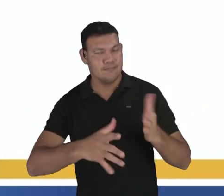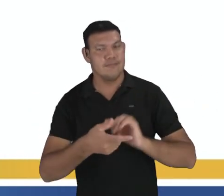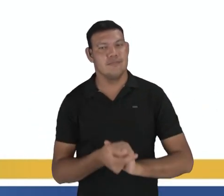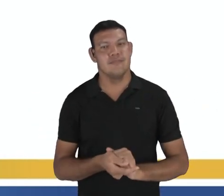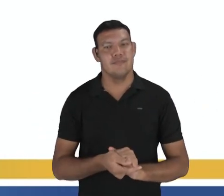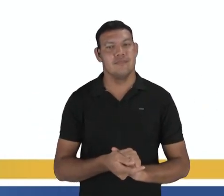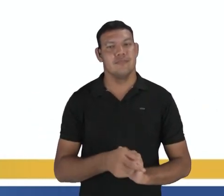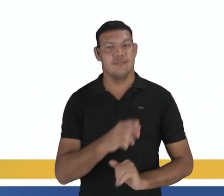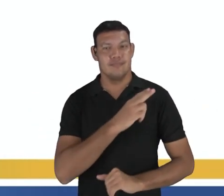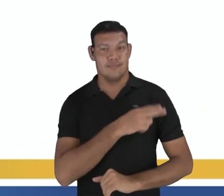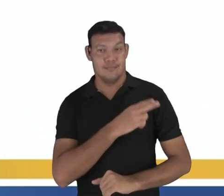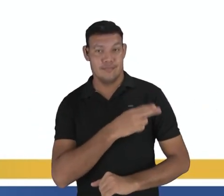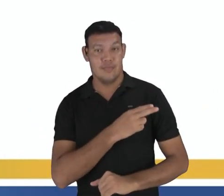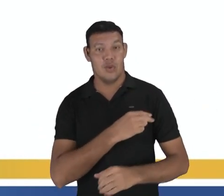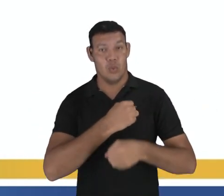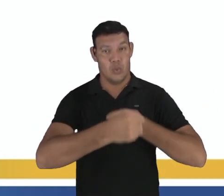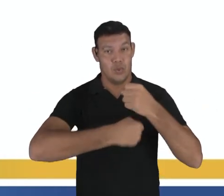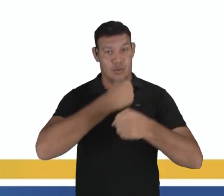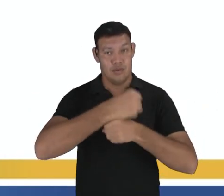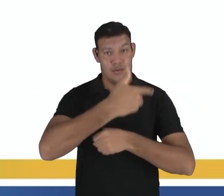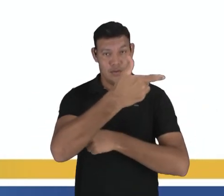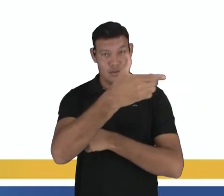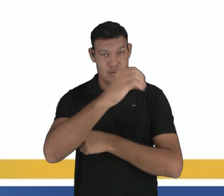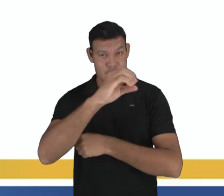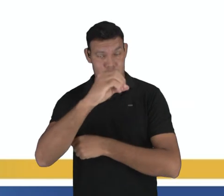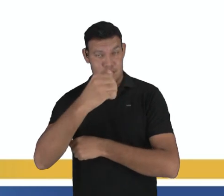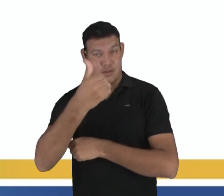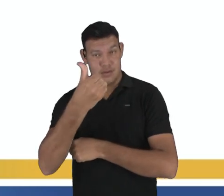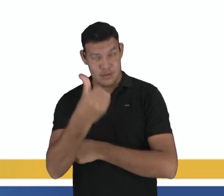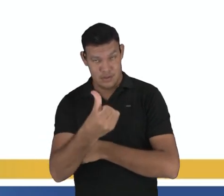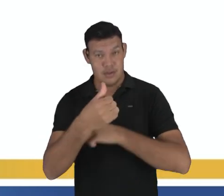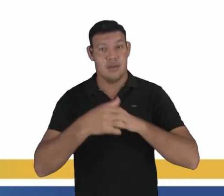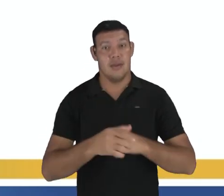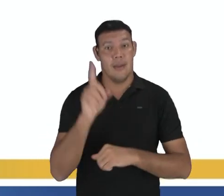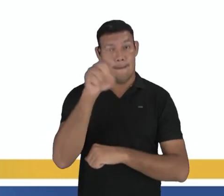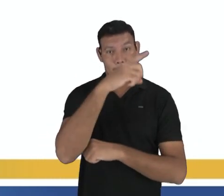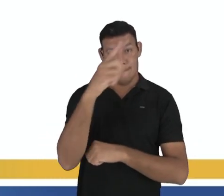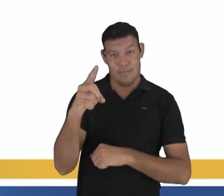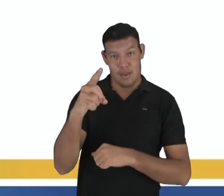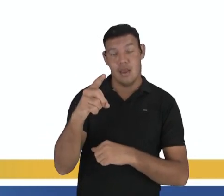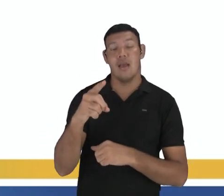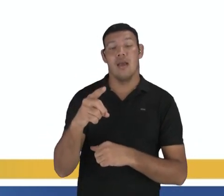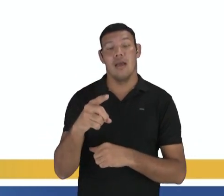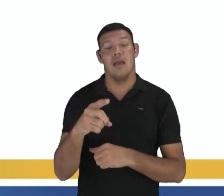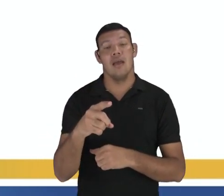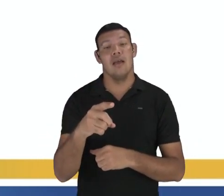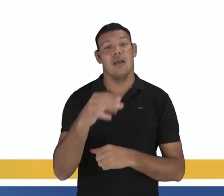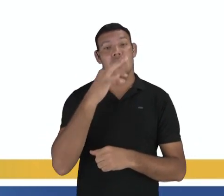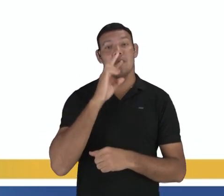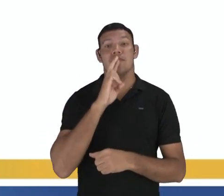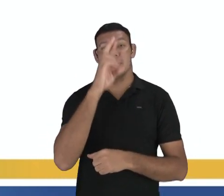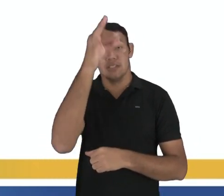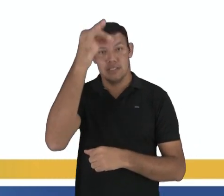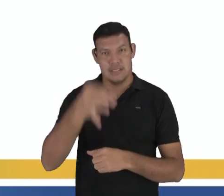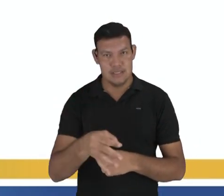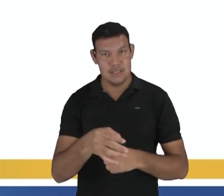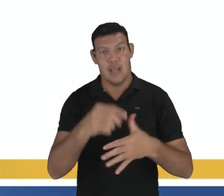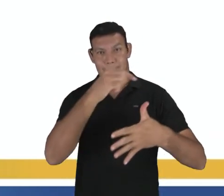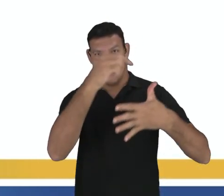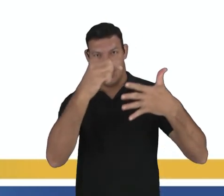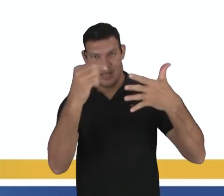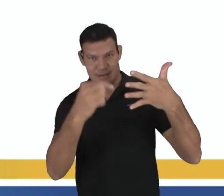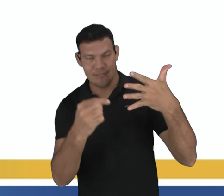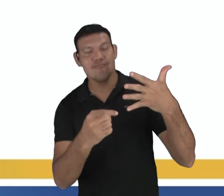pessoal. Questão aí da UFAC de 2006, né? Assinale a alternativa que representa os elementos que